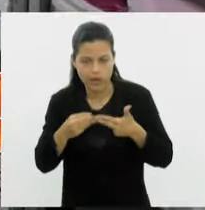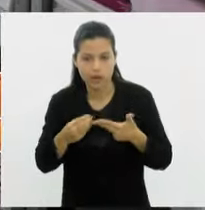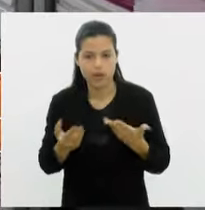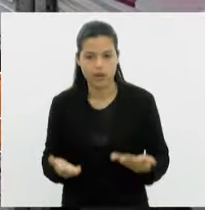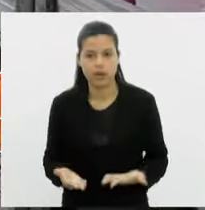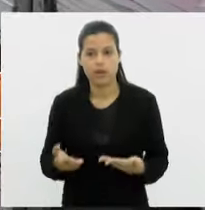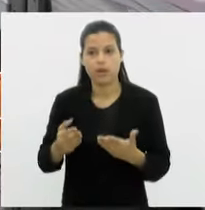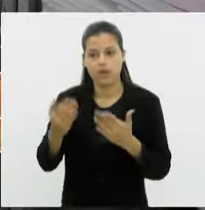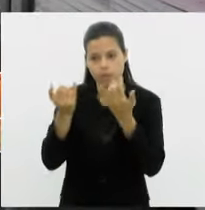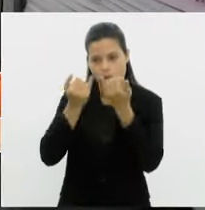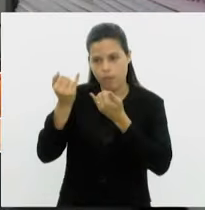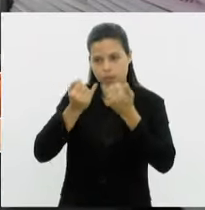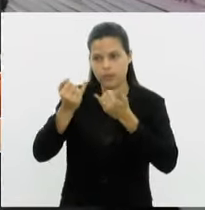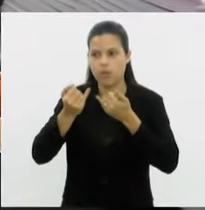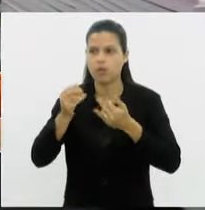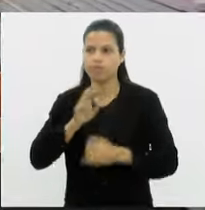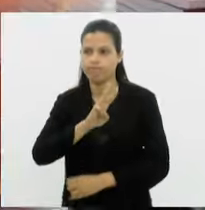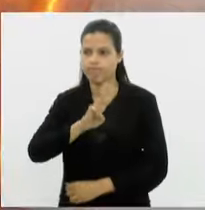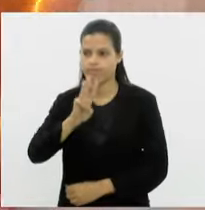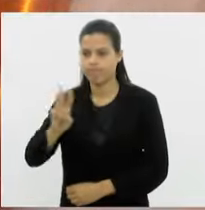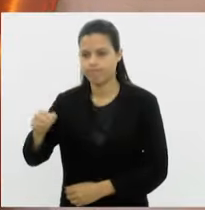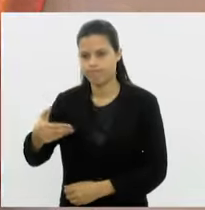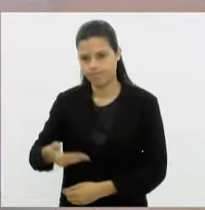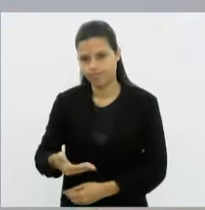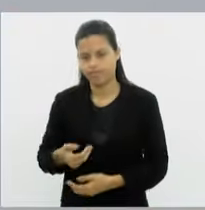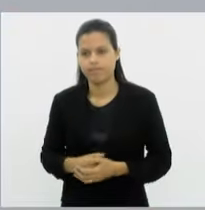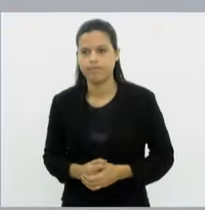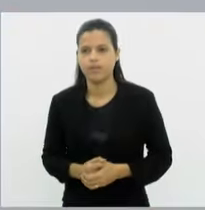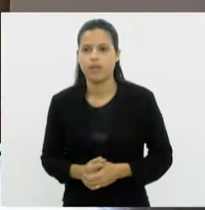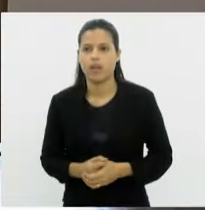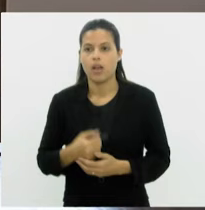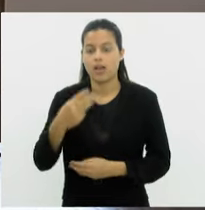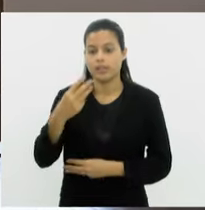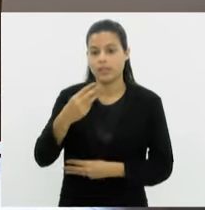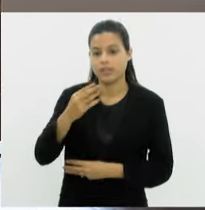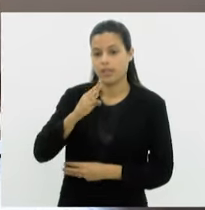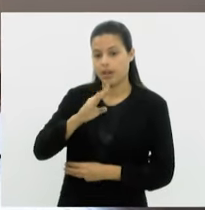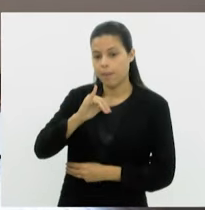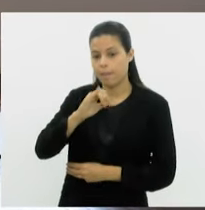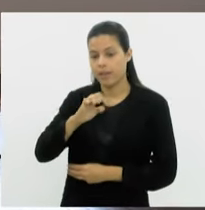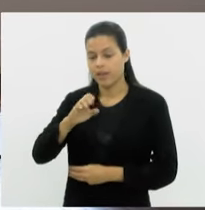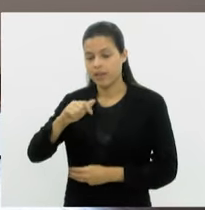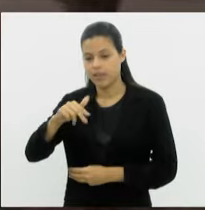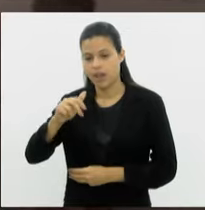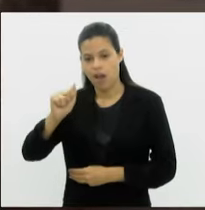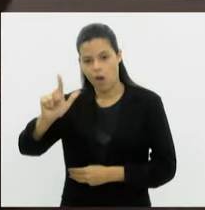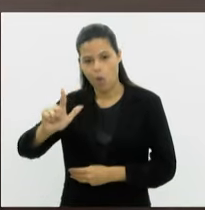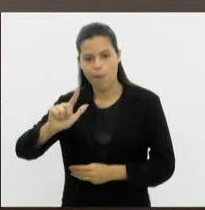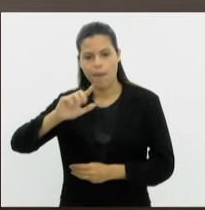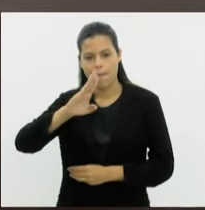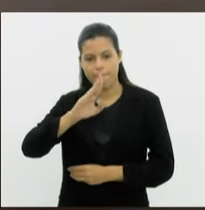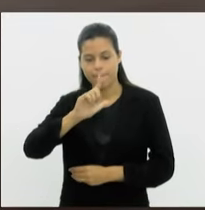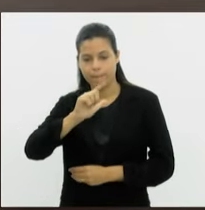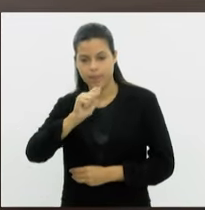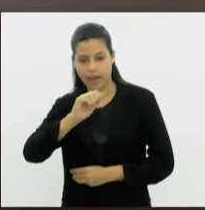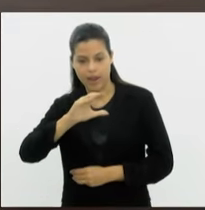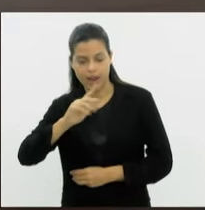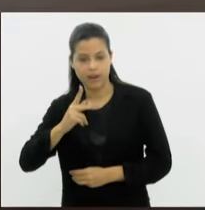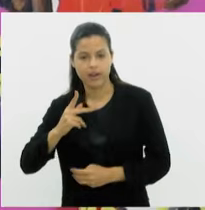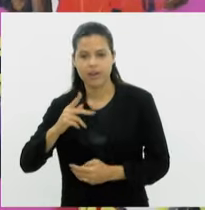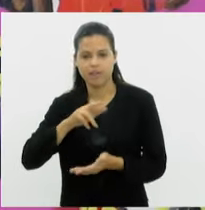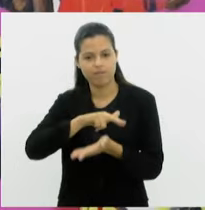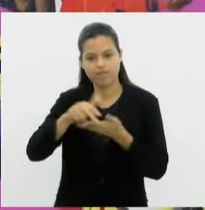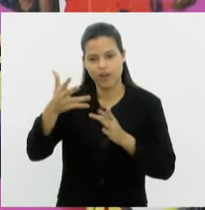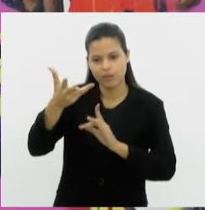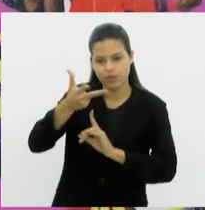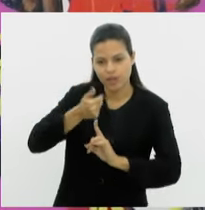informações no site. A terceira Bienal Black reúne artistas emergentes em vários espaços da capital fluminense